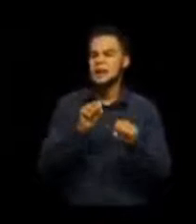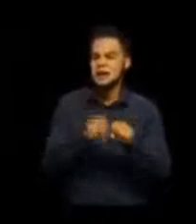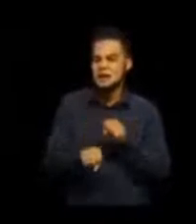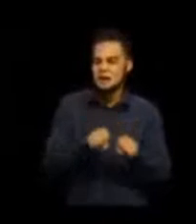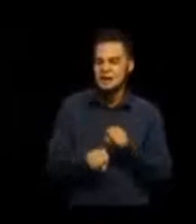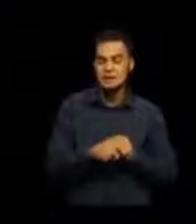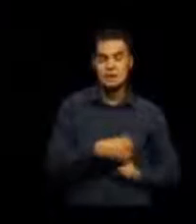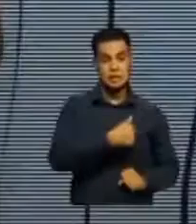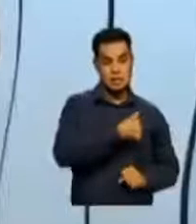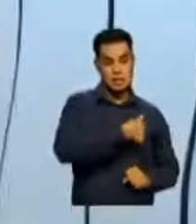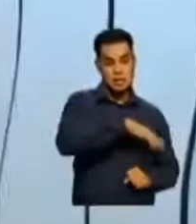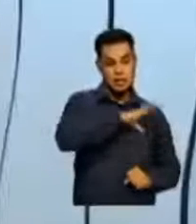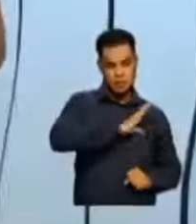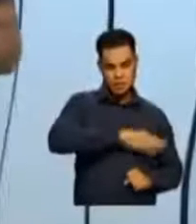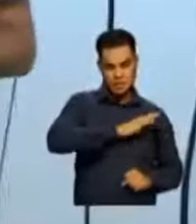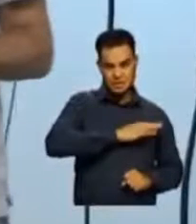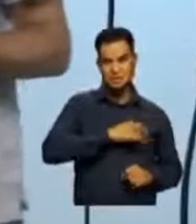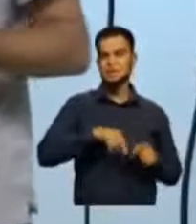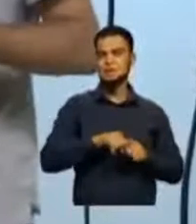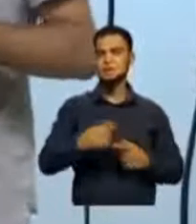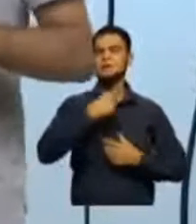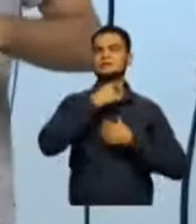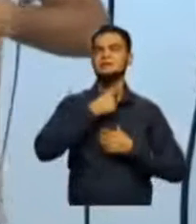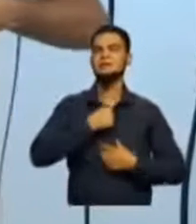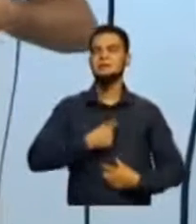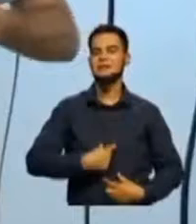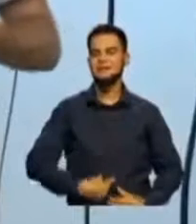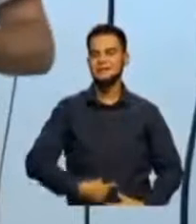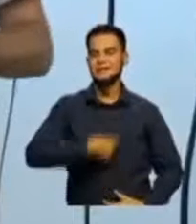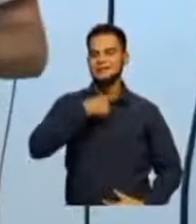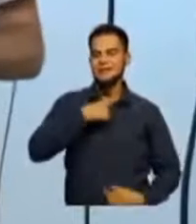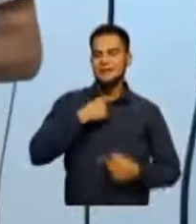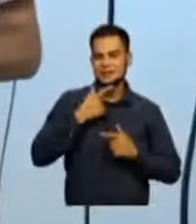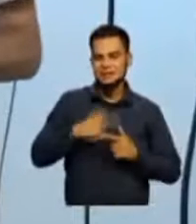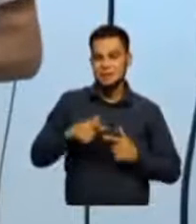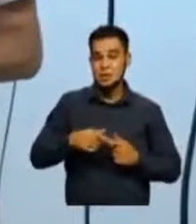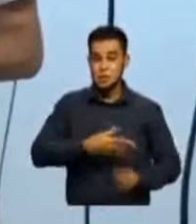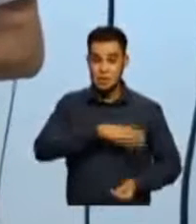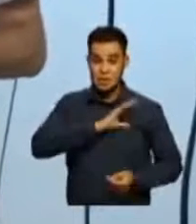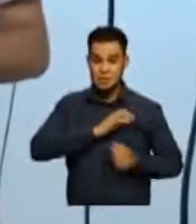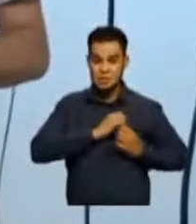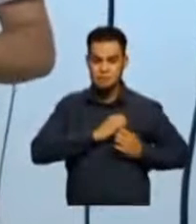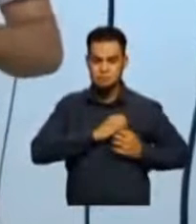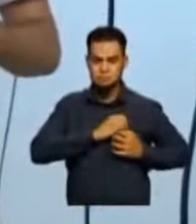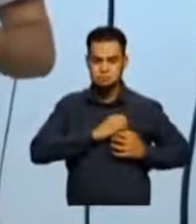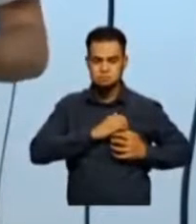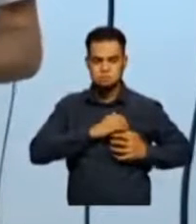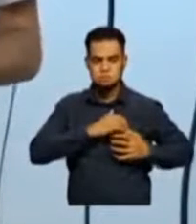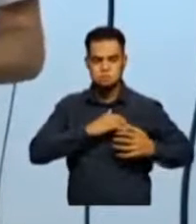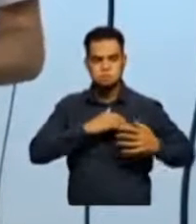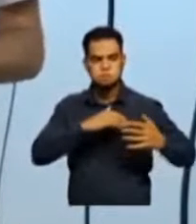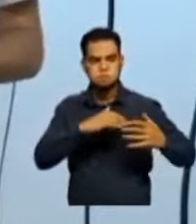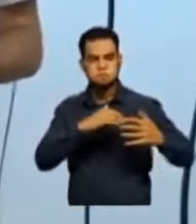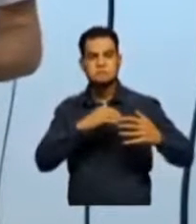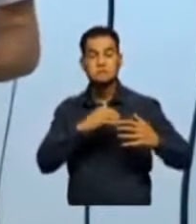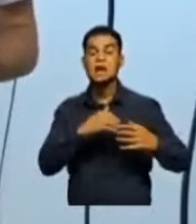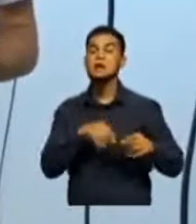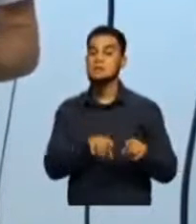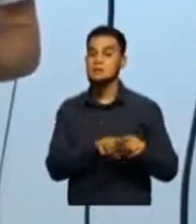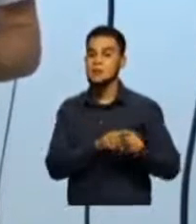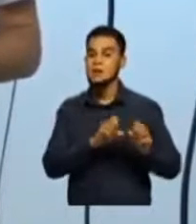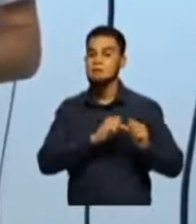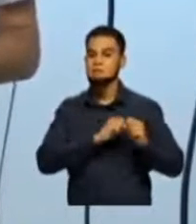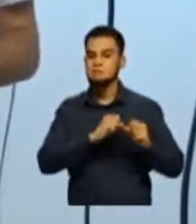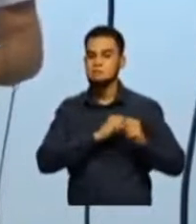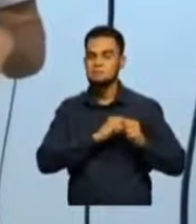tubo digestório. No coração, ocorre um aumento do coração, um aumento dessa frequência